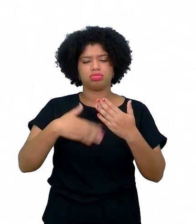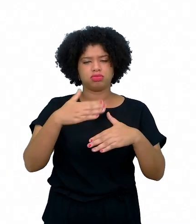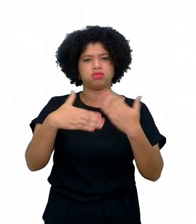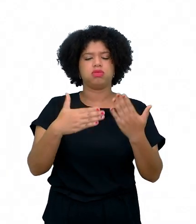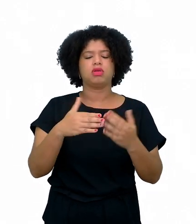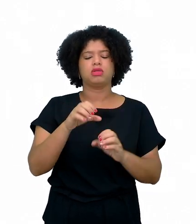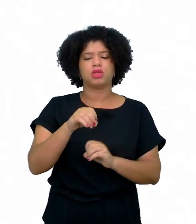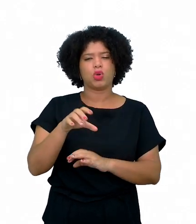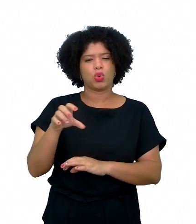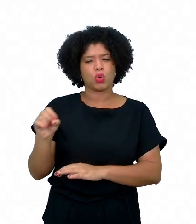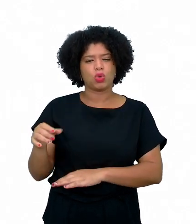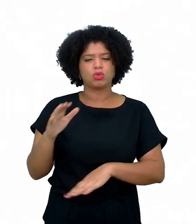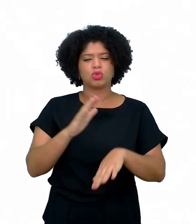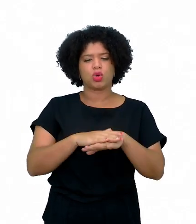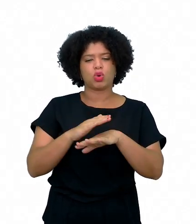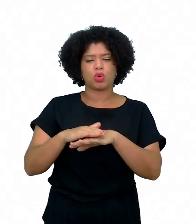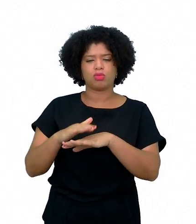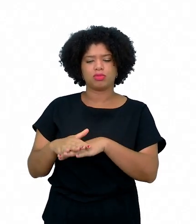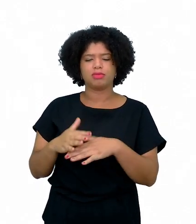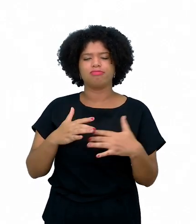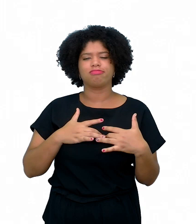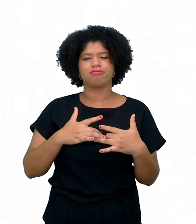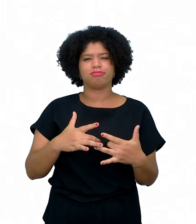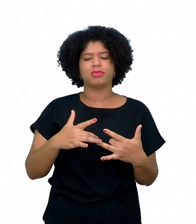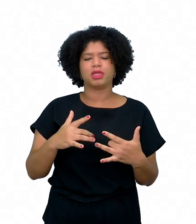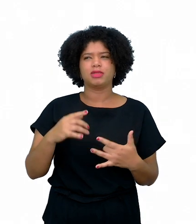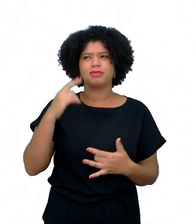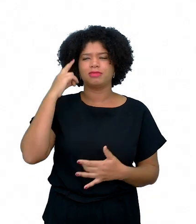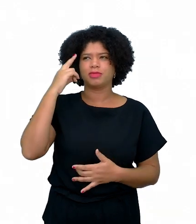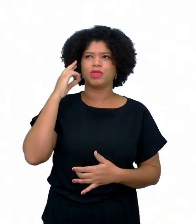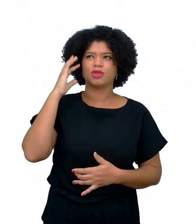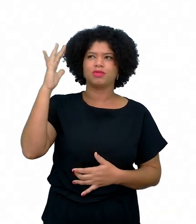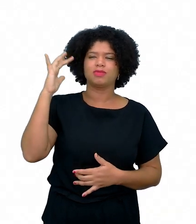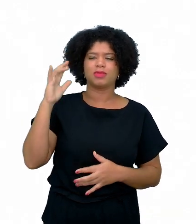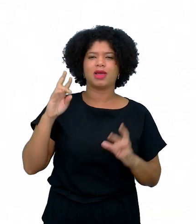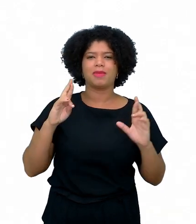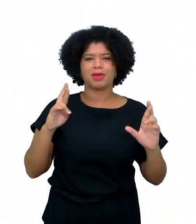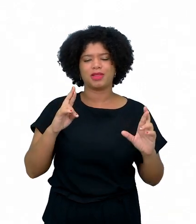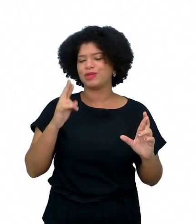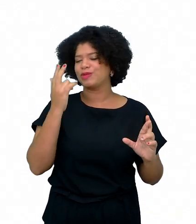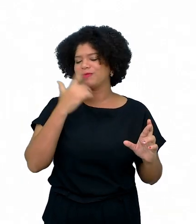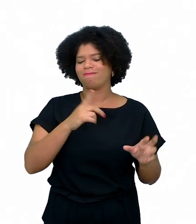na educação, na realização, né, dos nossos sonhos, de possíveis